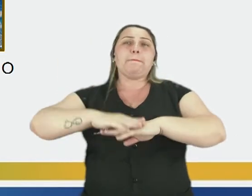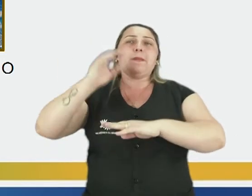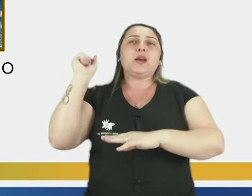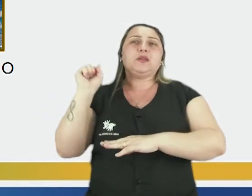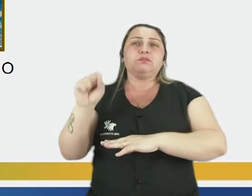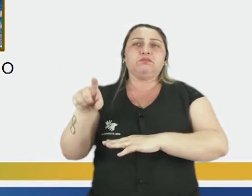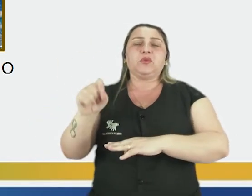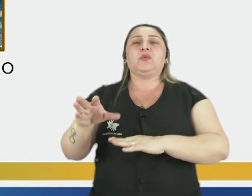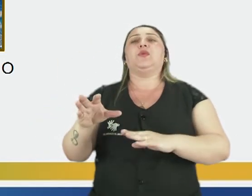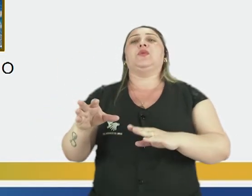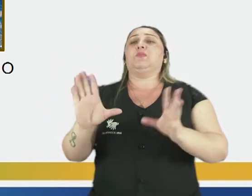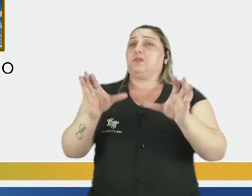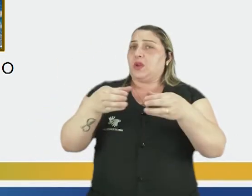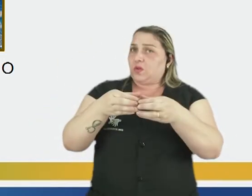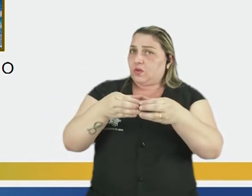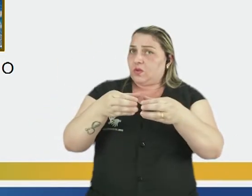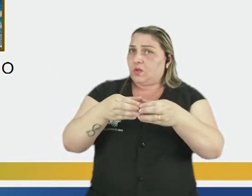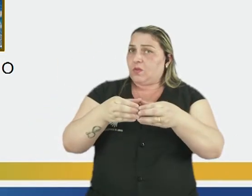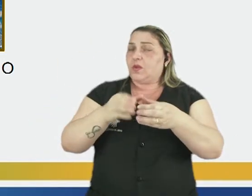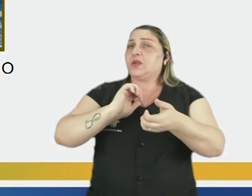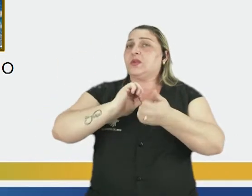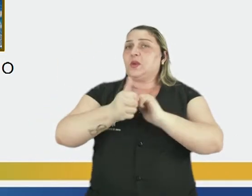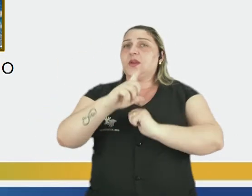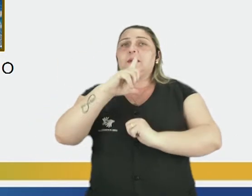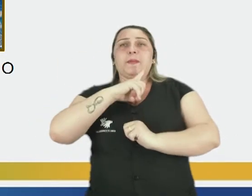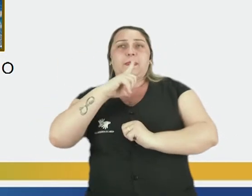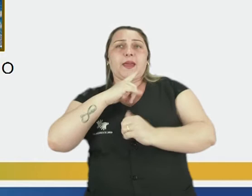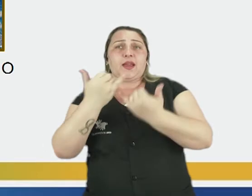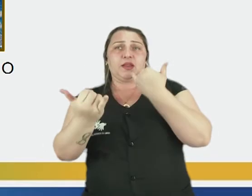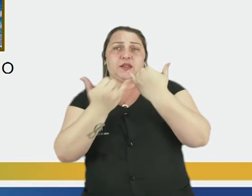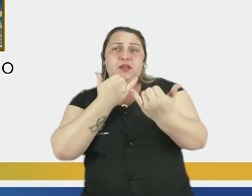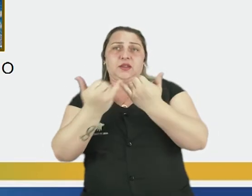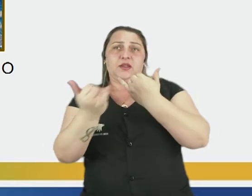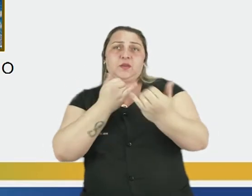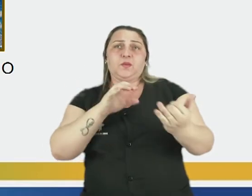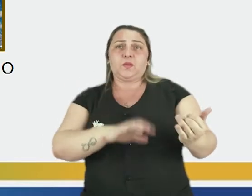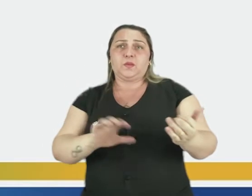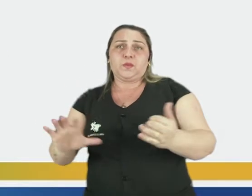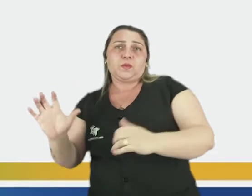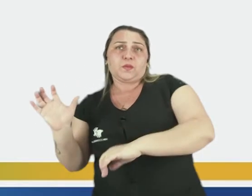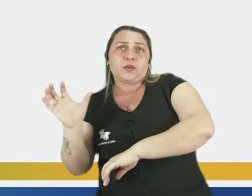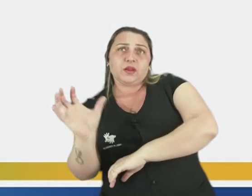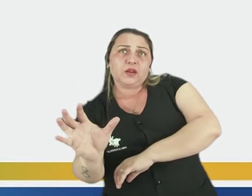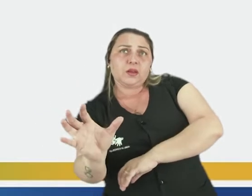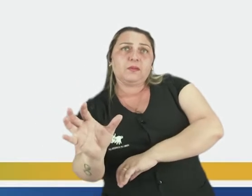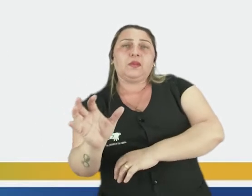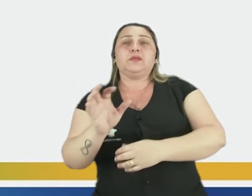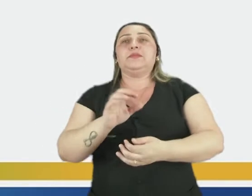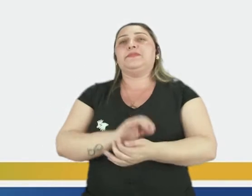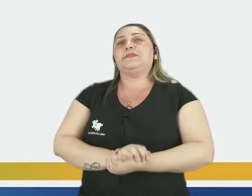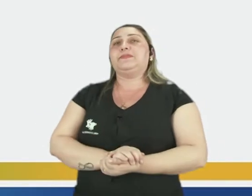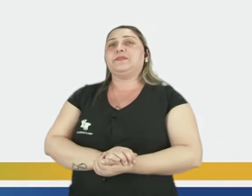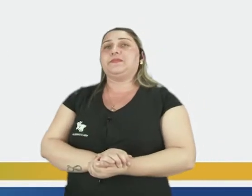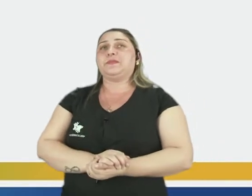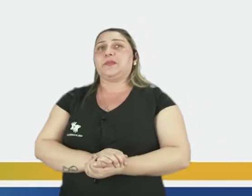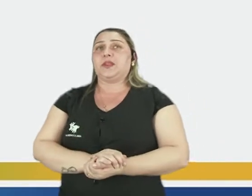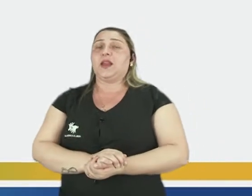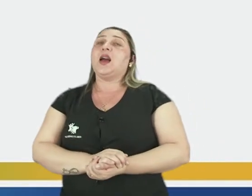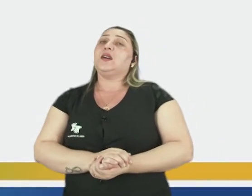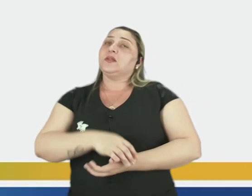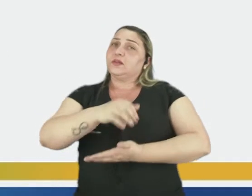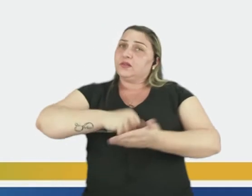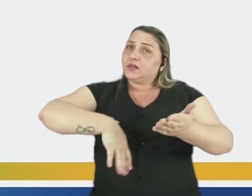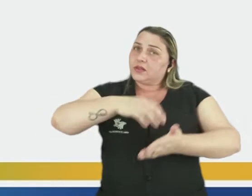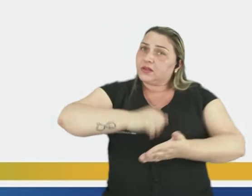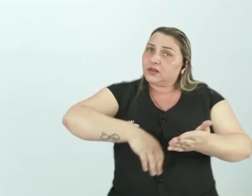possível para sua equipe. Esse esporte tem muita semelhança com o handebol, como eu acabei de falar para vocês. E a gente vai